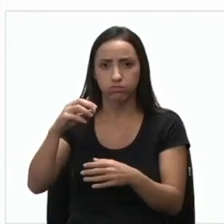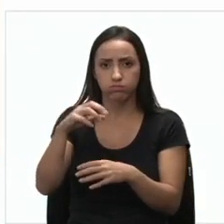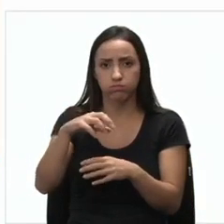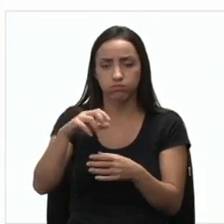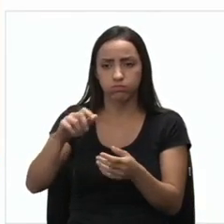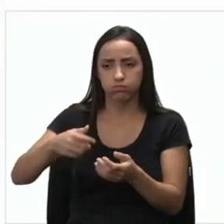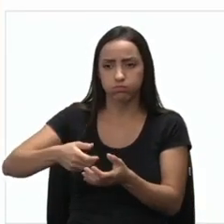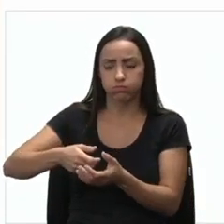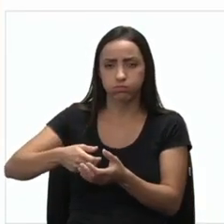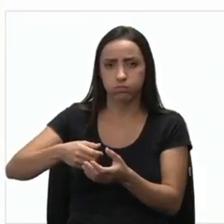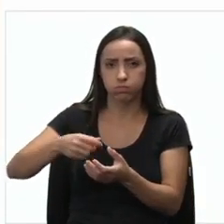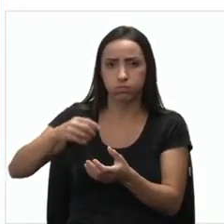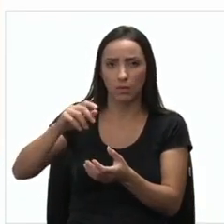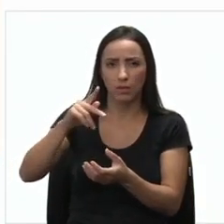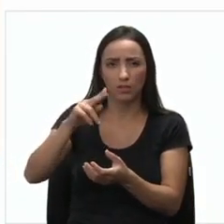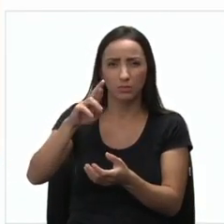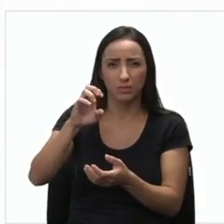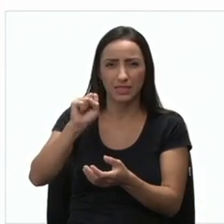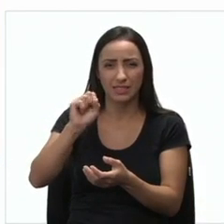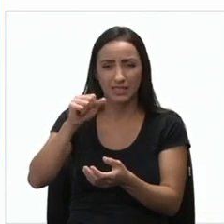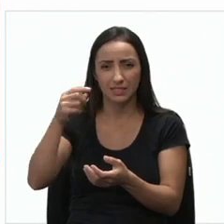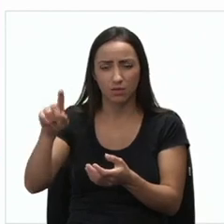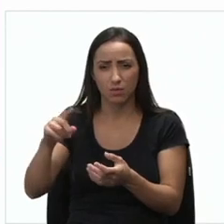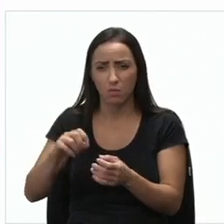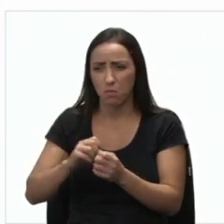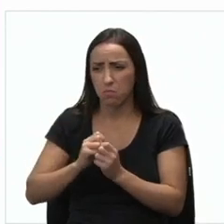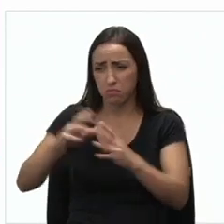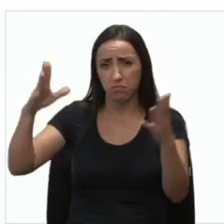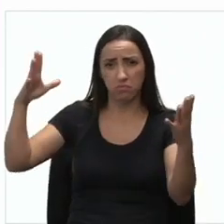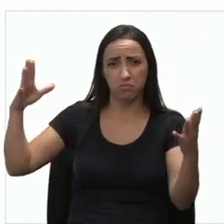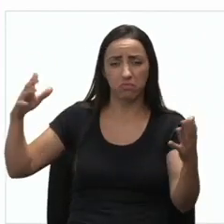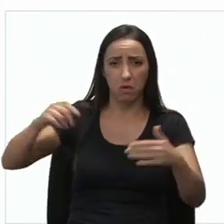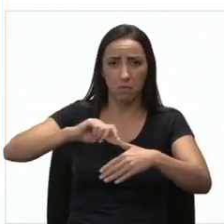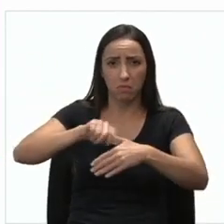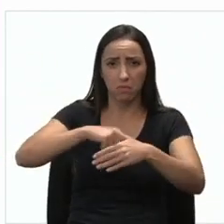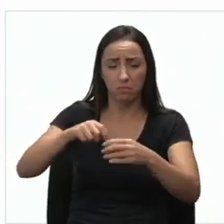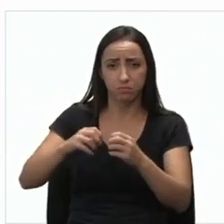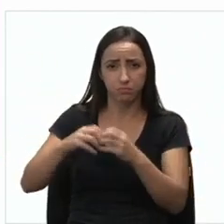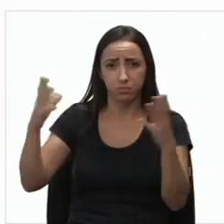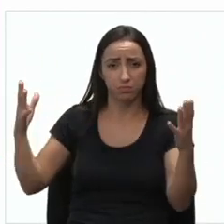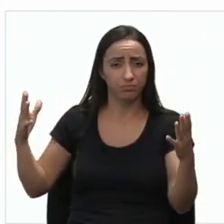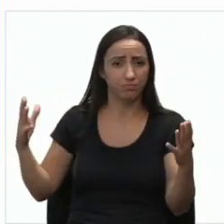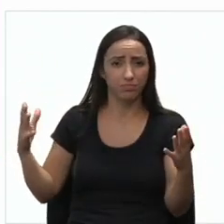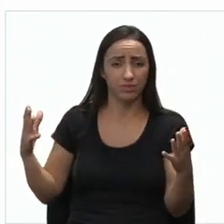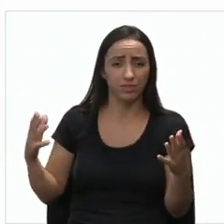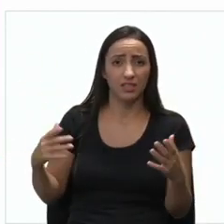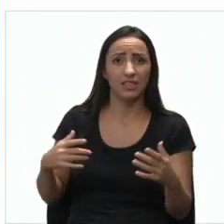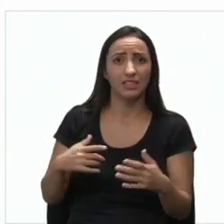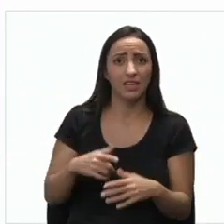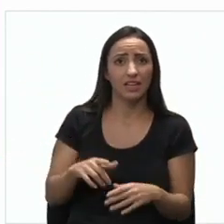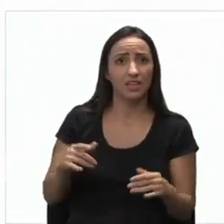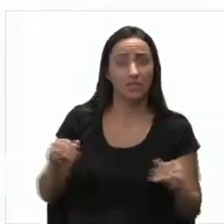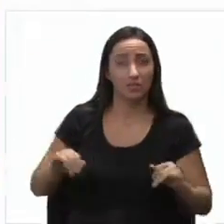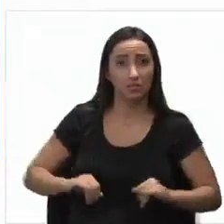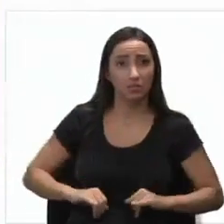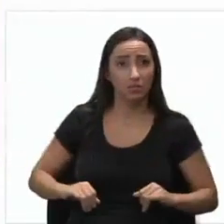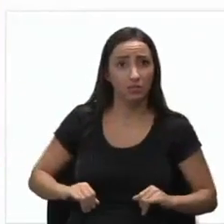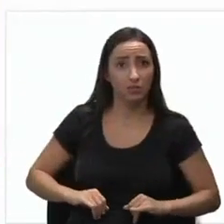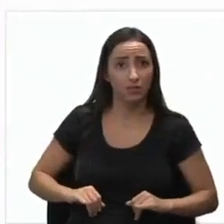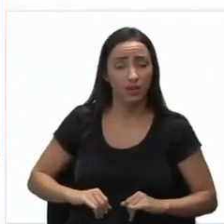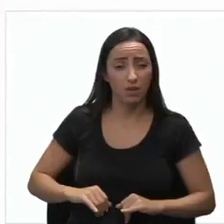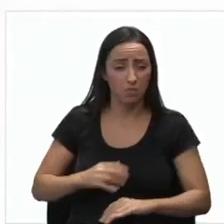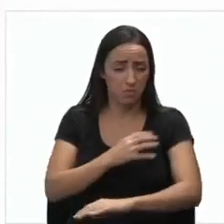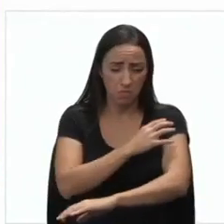em 70% do corpo. Muitas mudanças ocorreram na cozinha do hospital antes desse